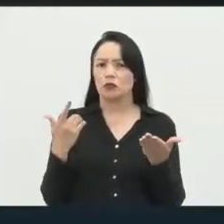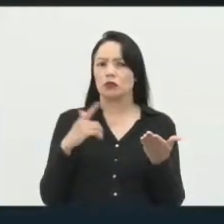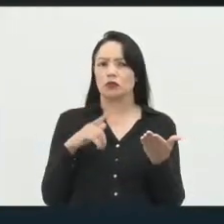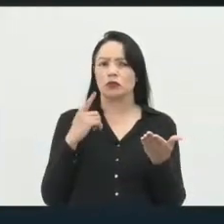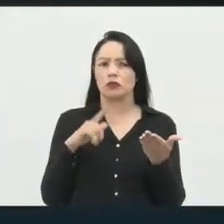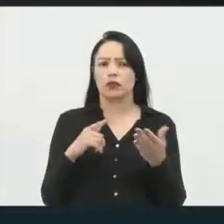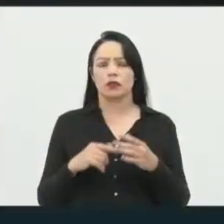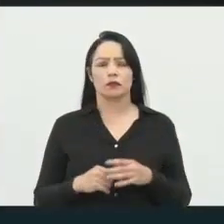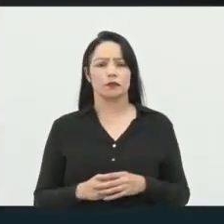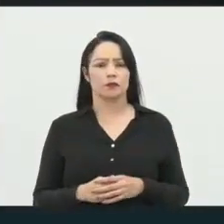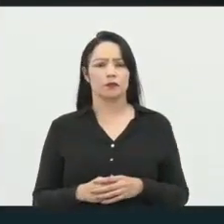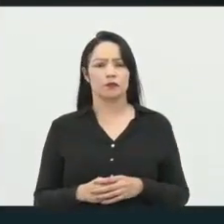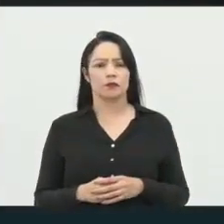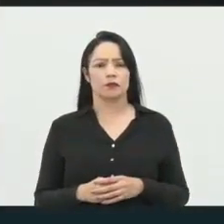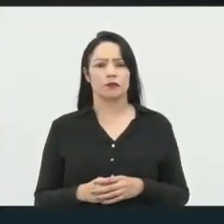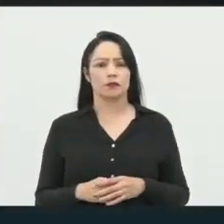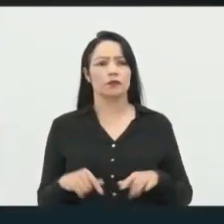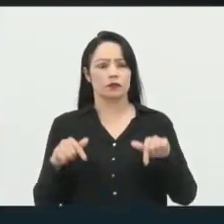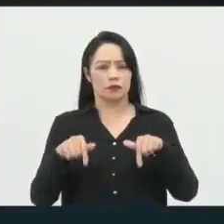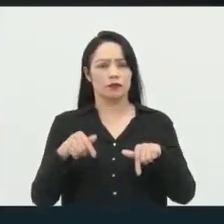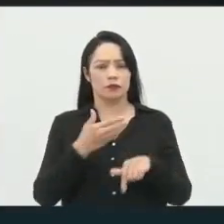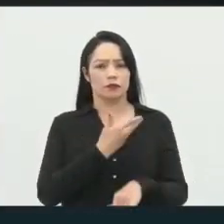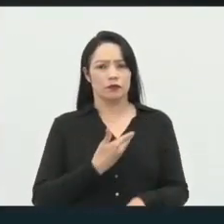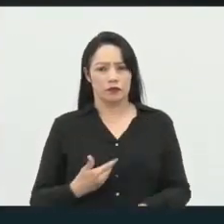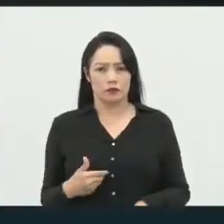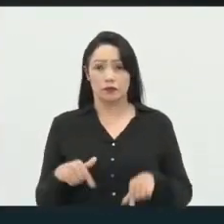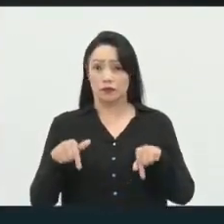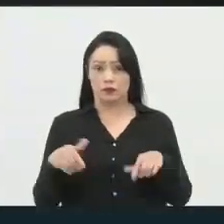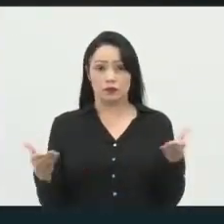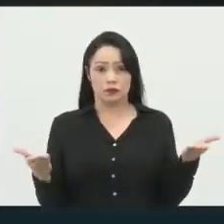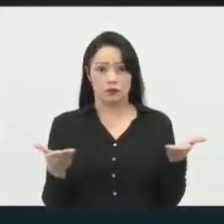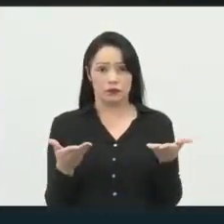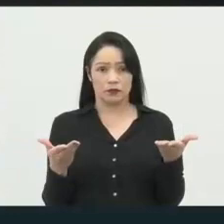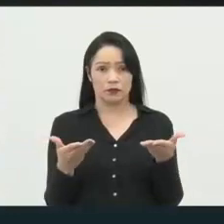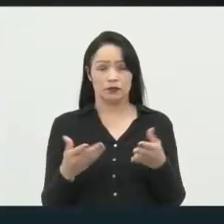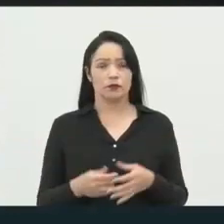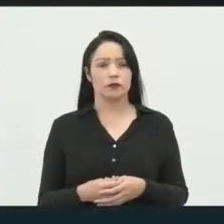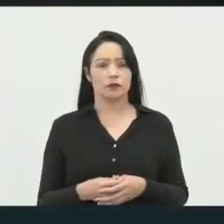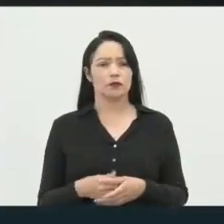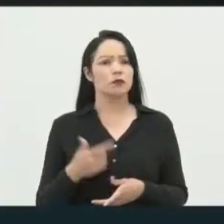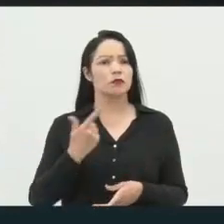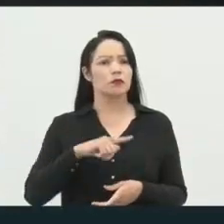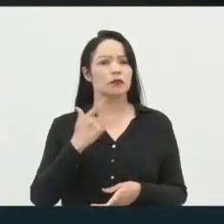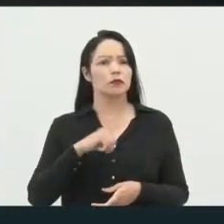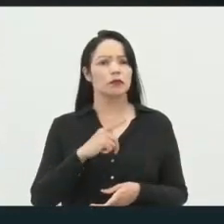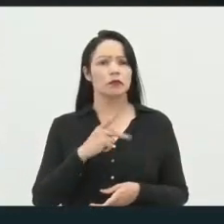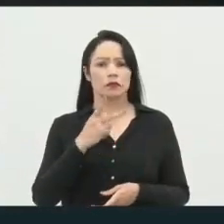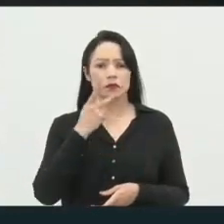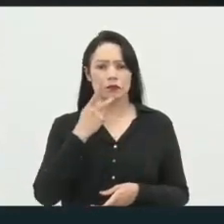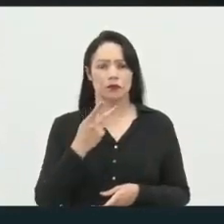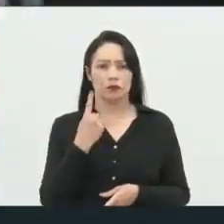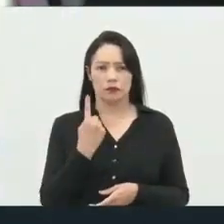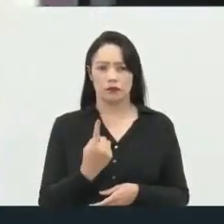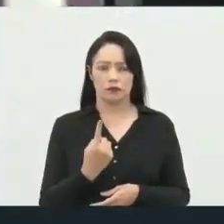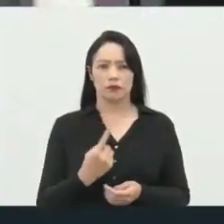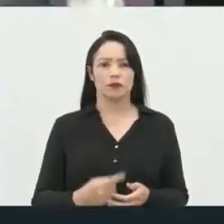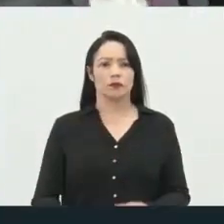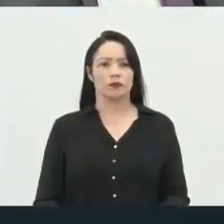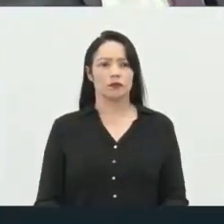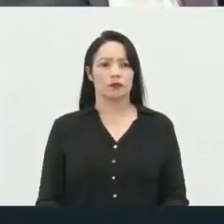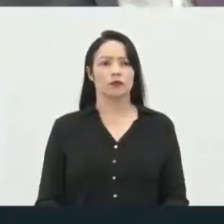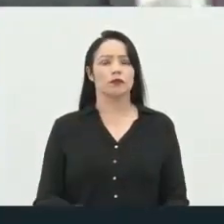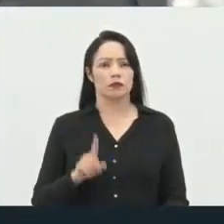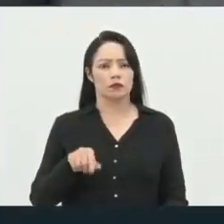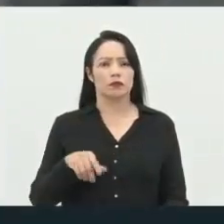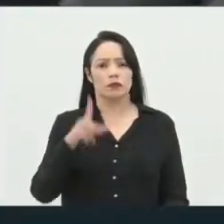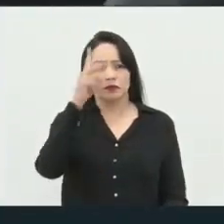desse desse governo atual agora não tem uma fala desse governo atual que é o governo Prefeito